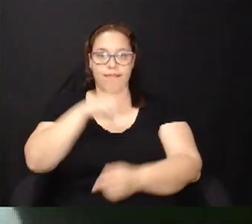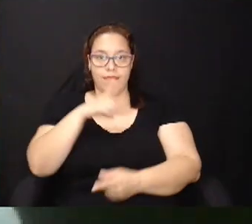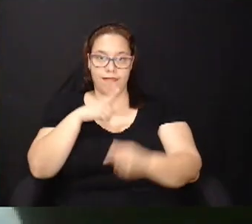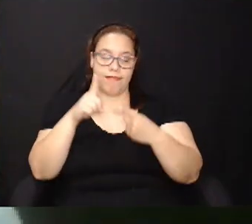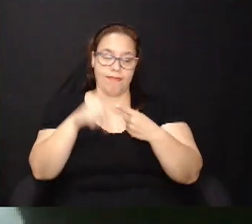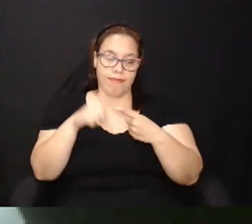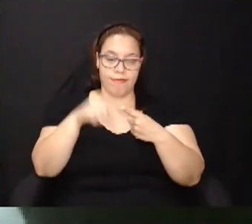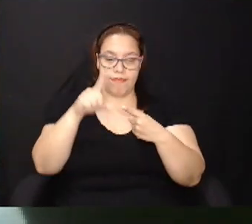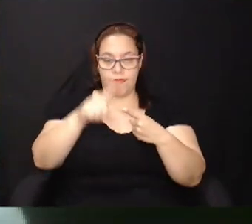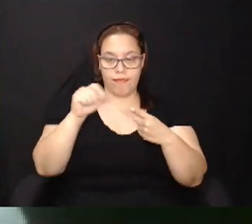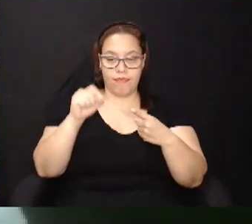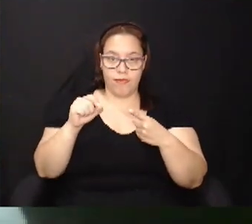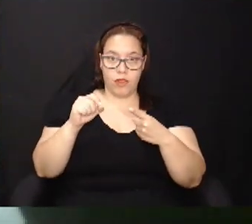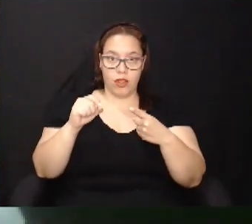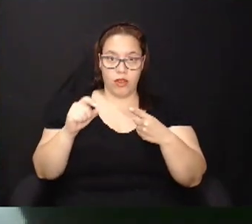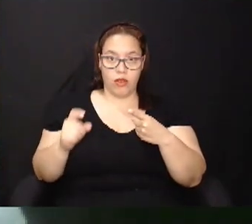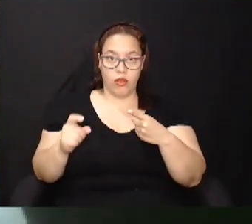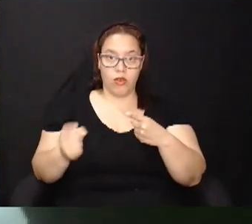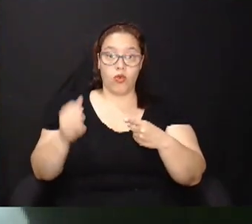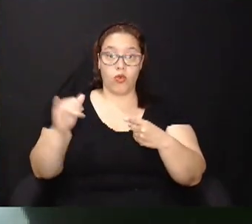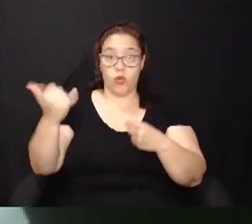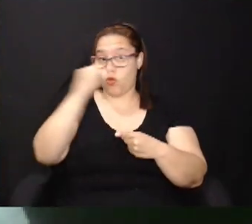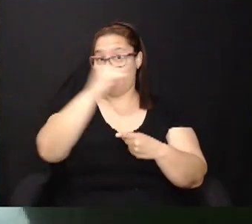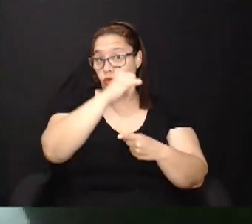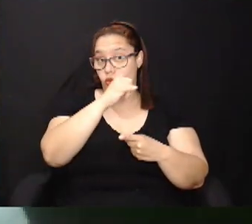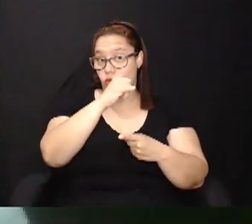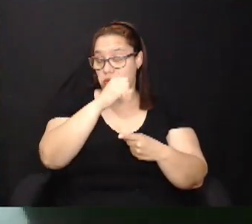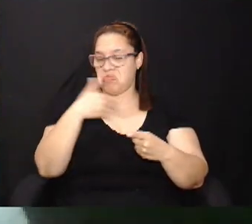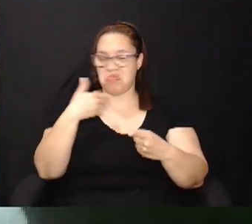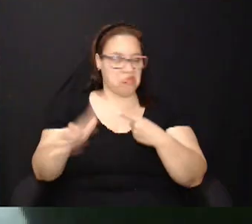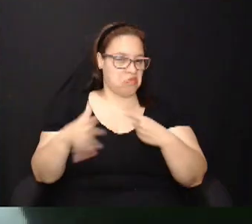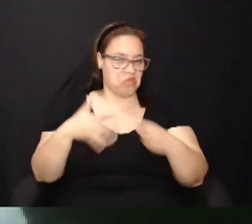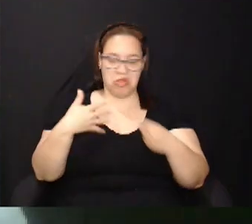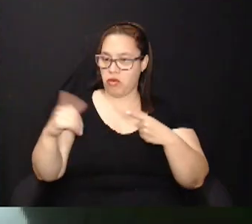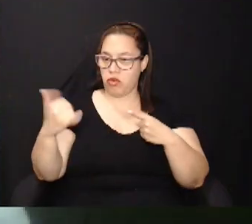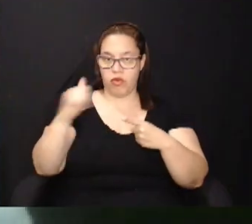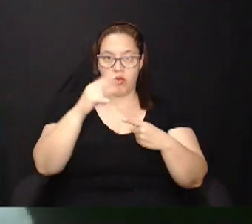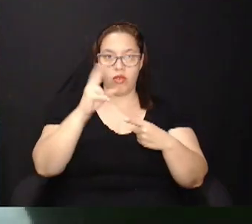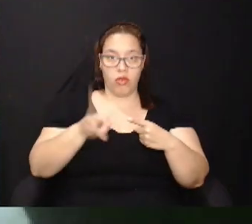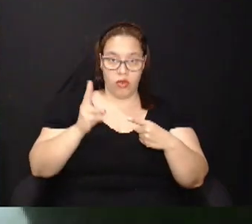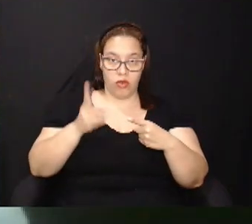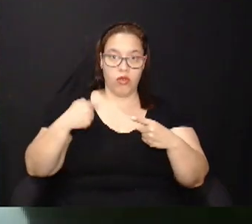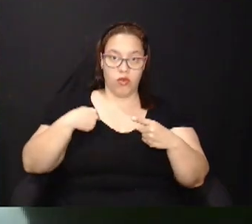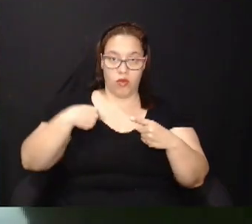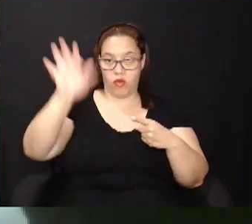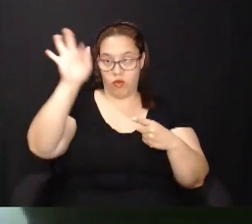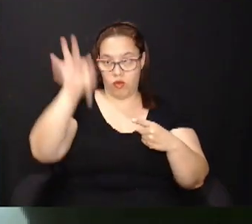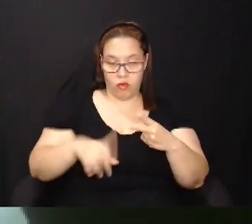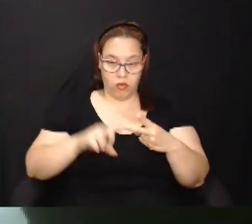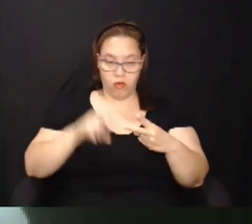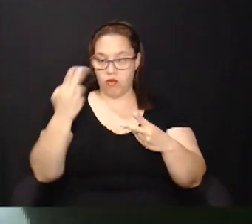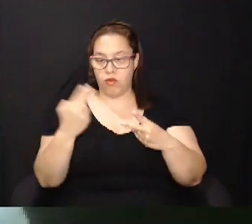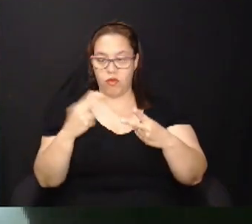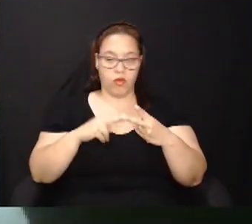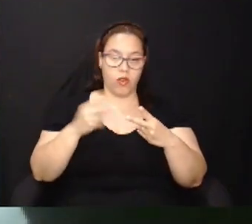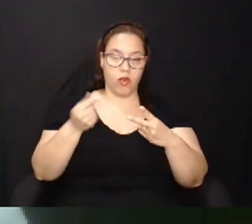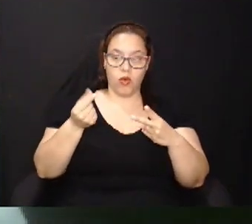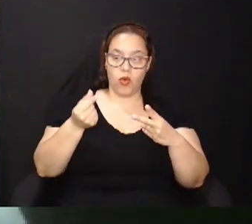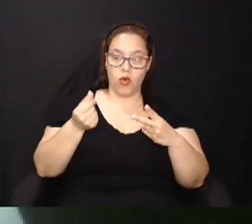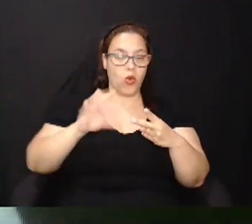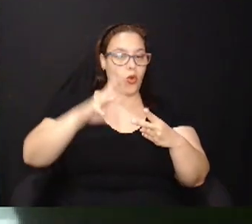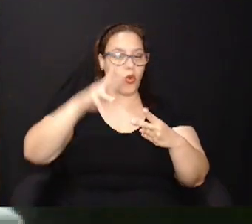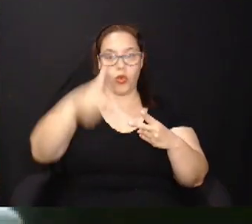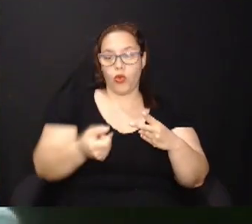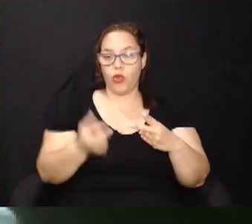entre reacomodação do seu voo por qualquer companhia, mantendo origem e destino, ou então reembolso integral da sua